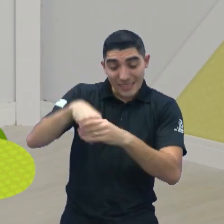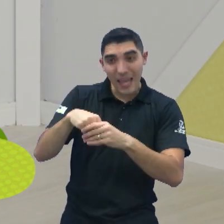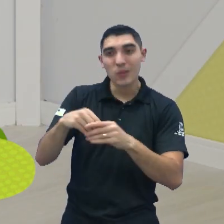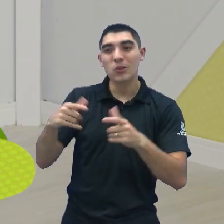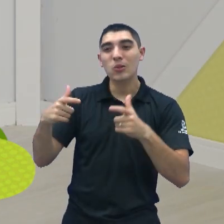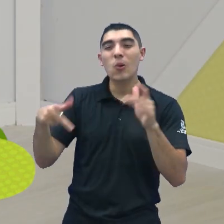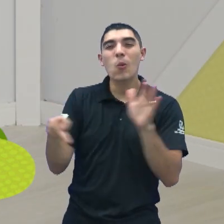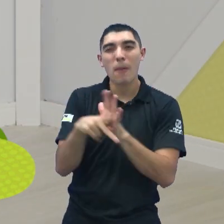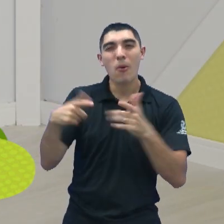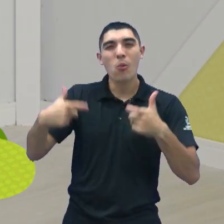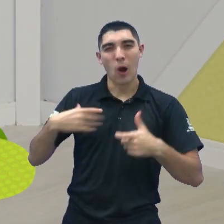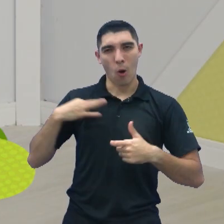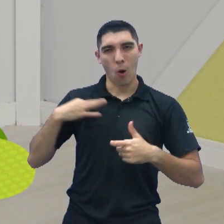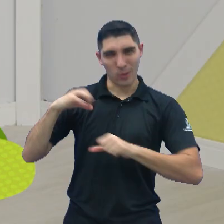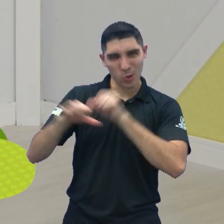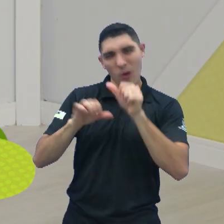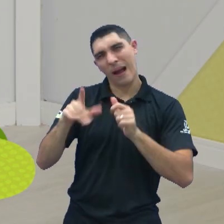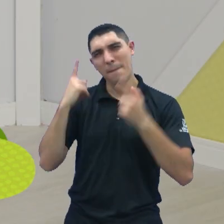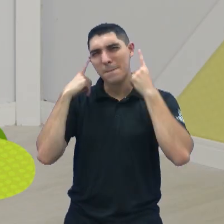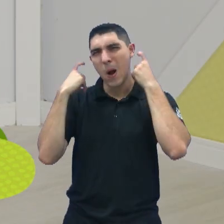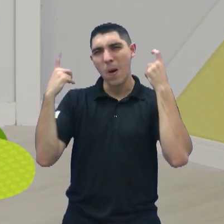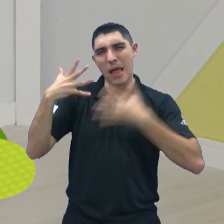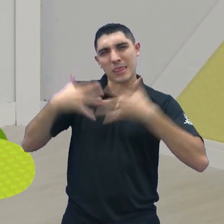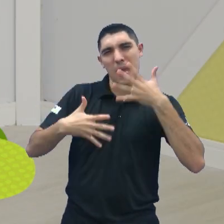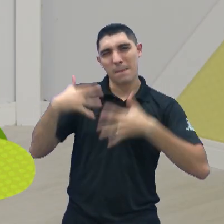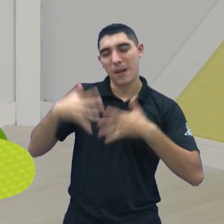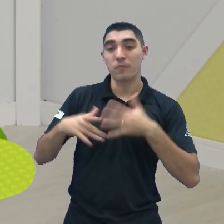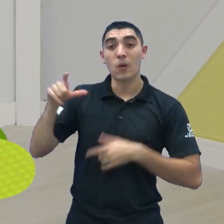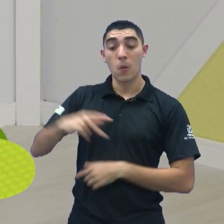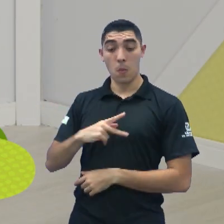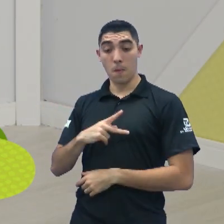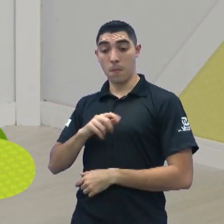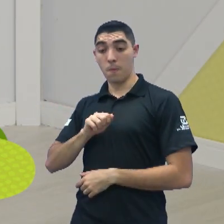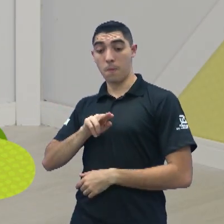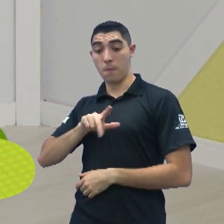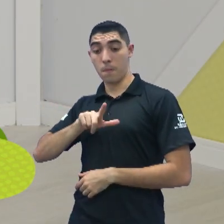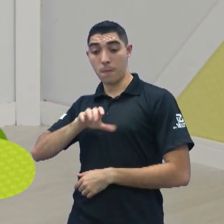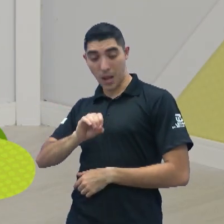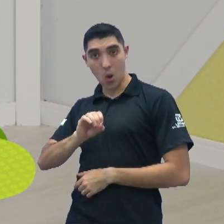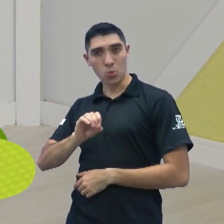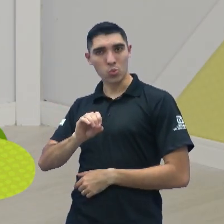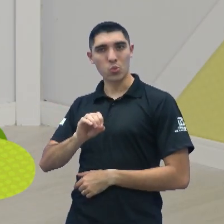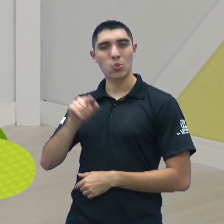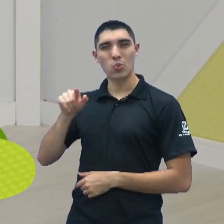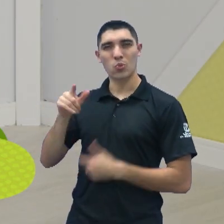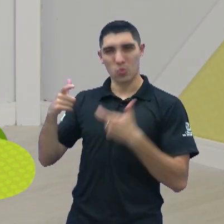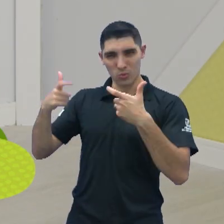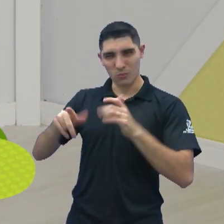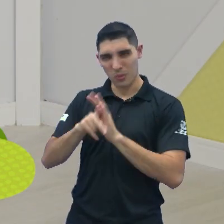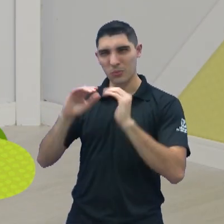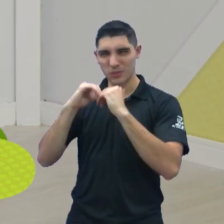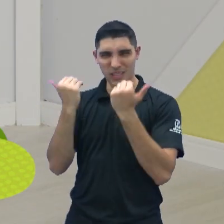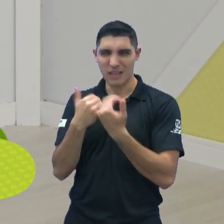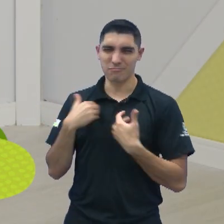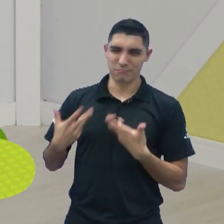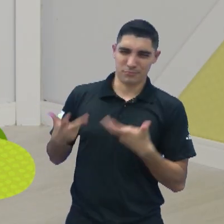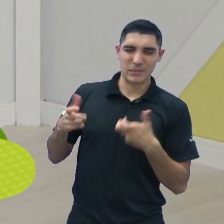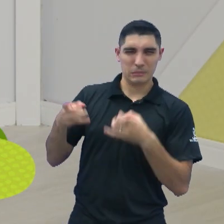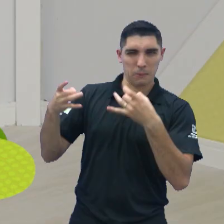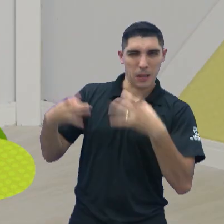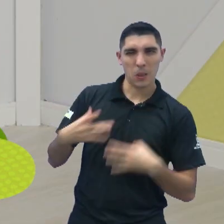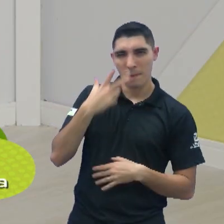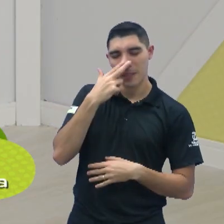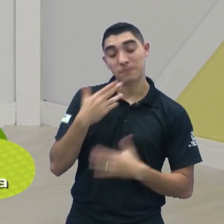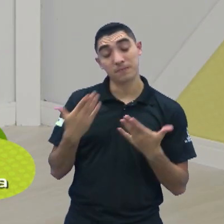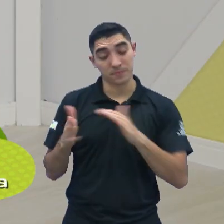então preferiu gravar por ali o Palma Travassos, que pelo menos da última vez que estive lá, estava bastante abandonado. Paulito, sábado que vem, 4